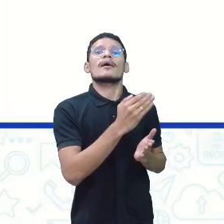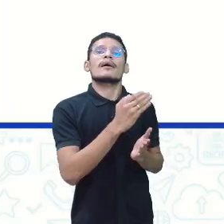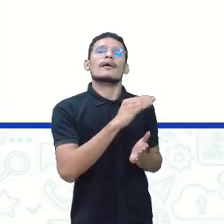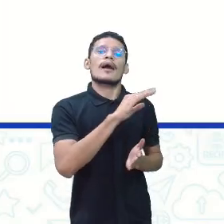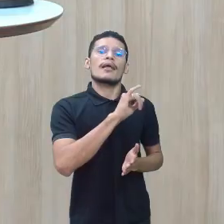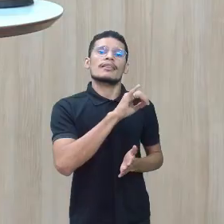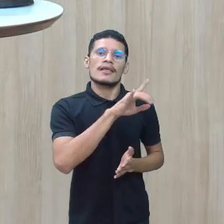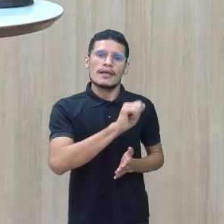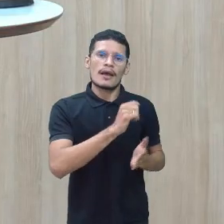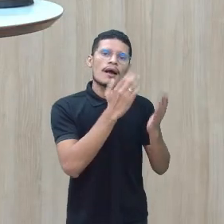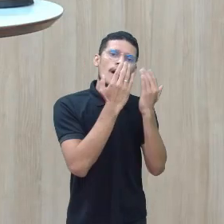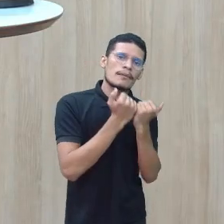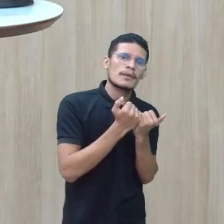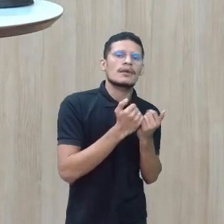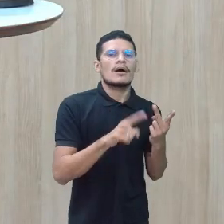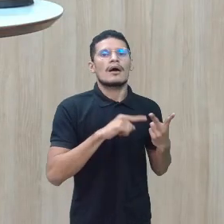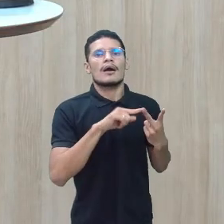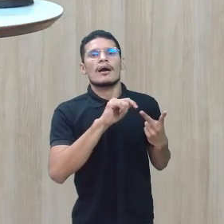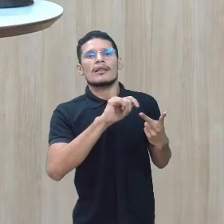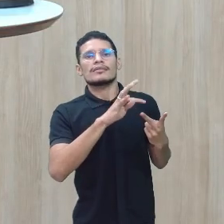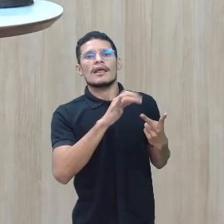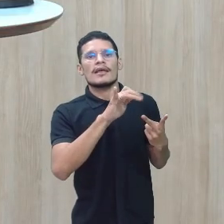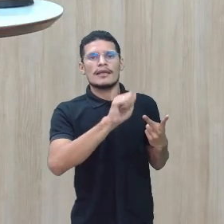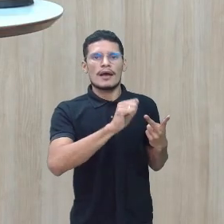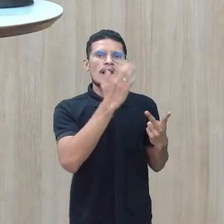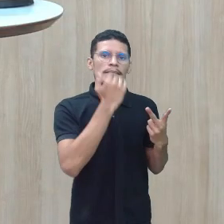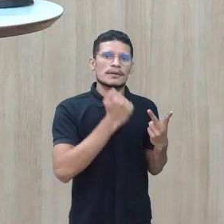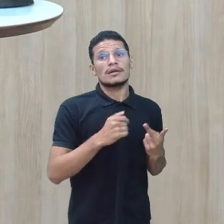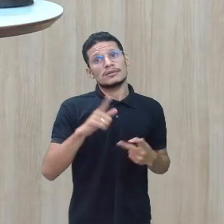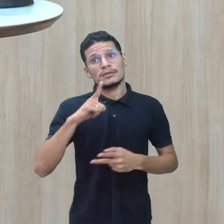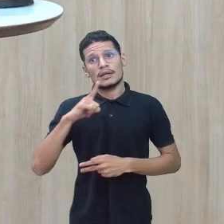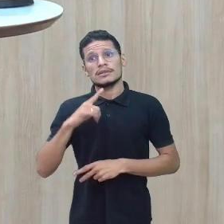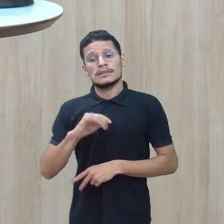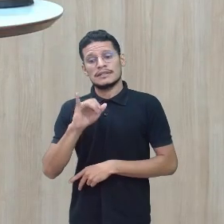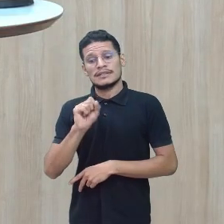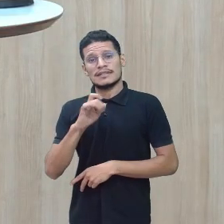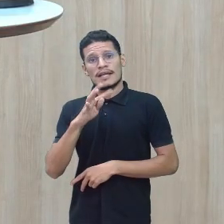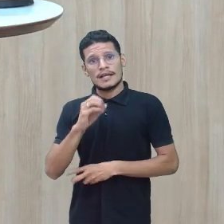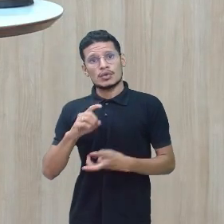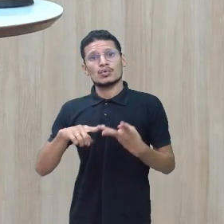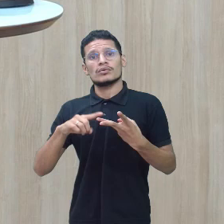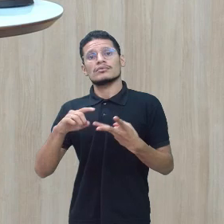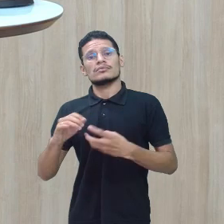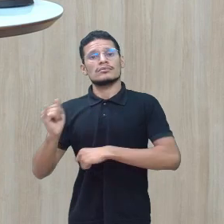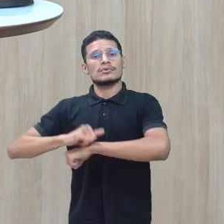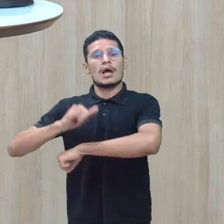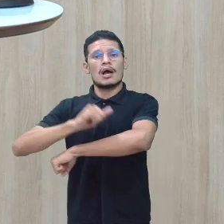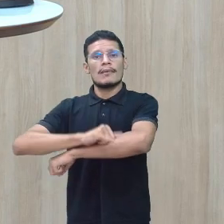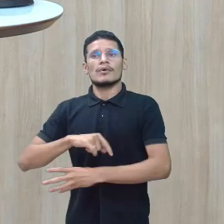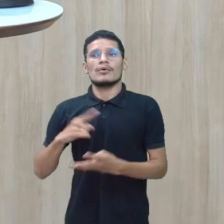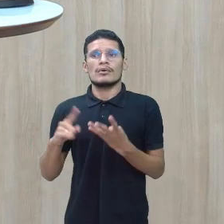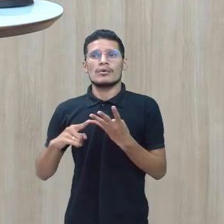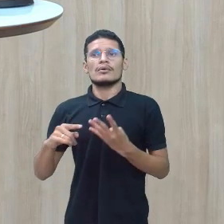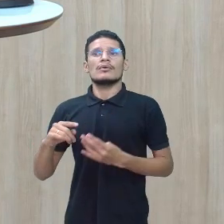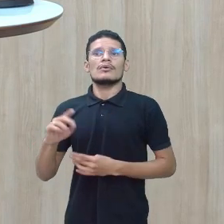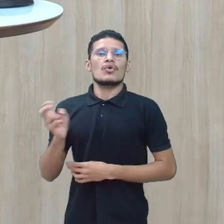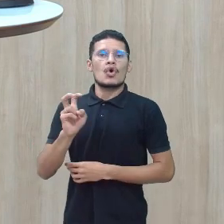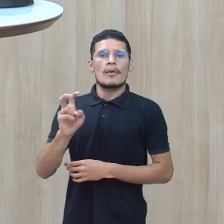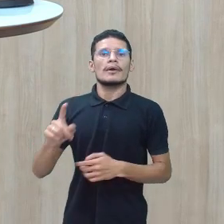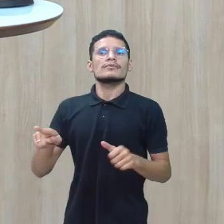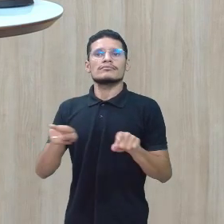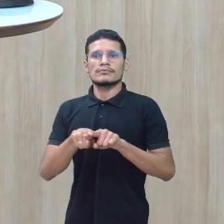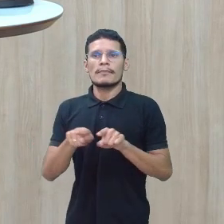teia alimentar. Aqui o inseto, nessa primeira o sapo e a cobra. Aqui nós temos o pássaro,